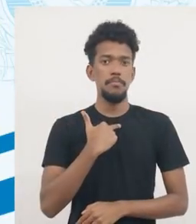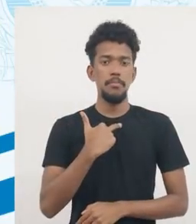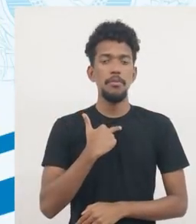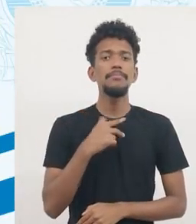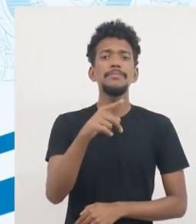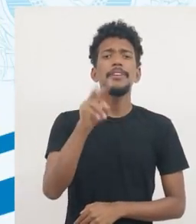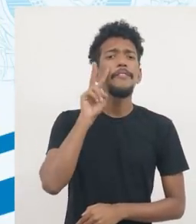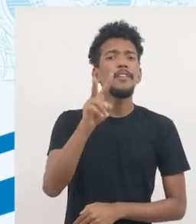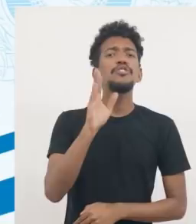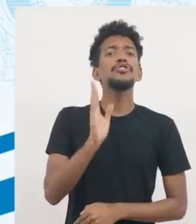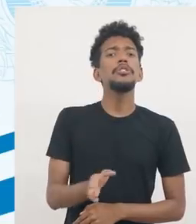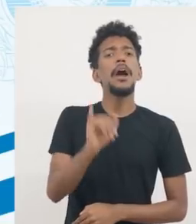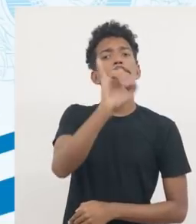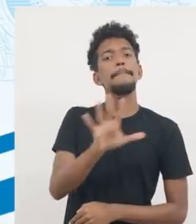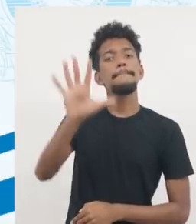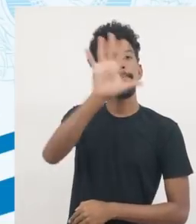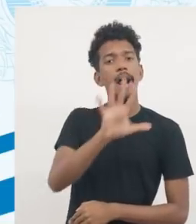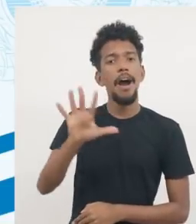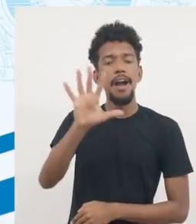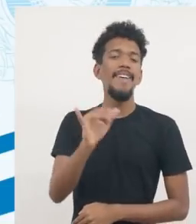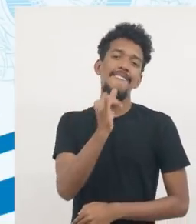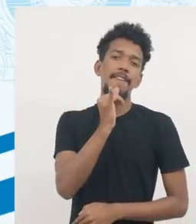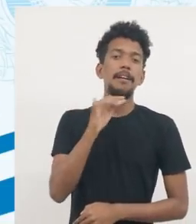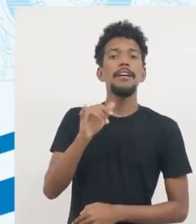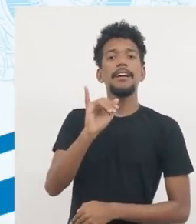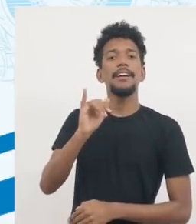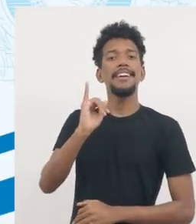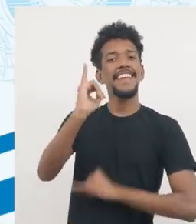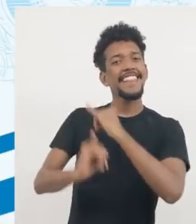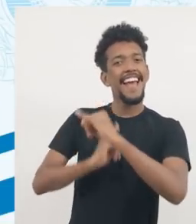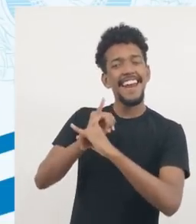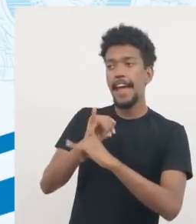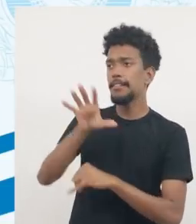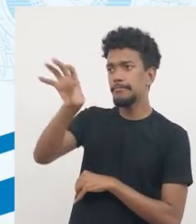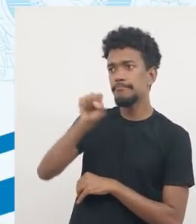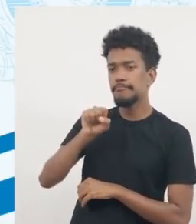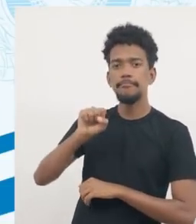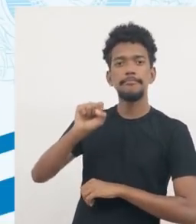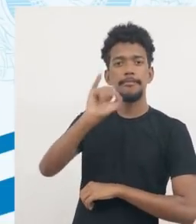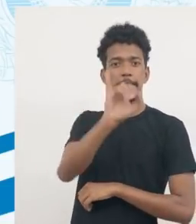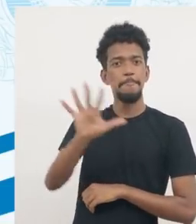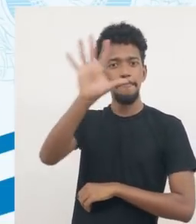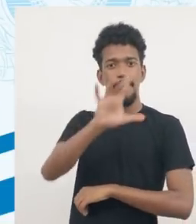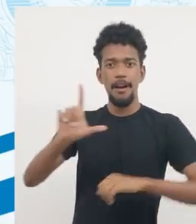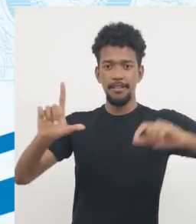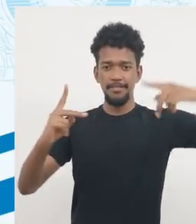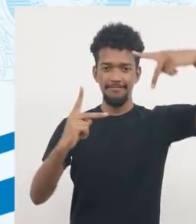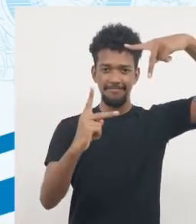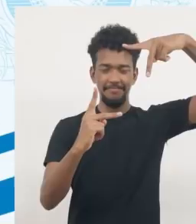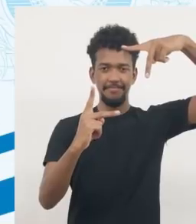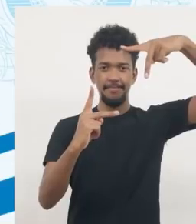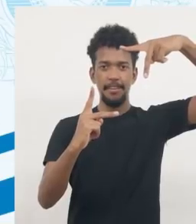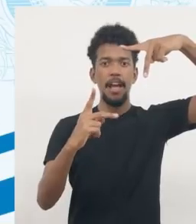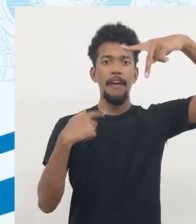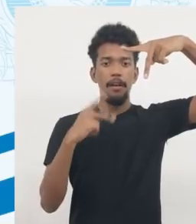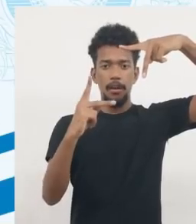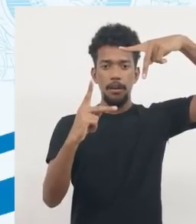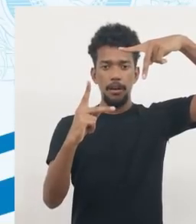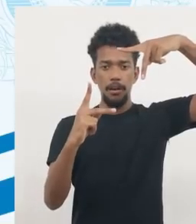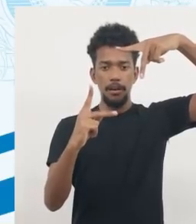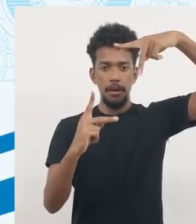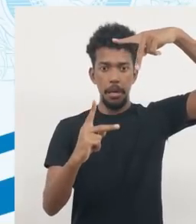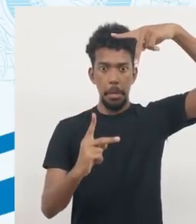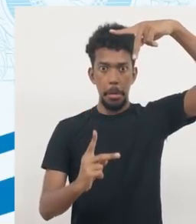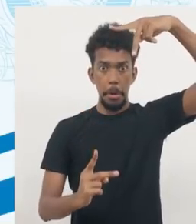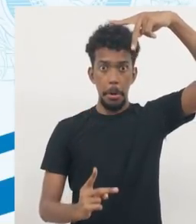faz alguma mudança de uma figura que você busca lá da internet e de repente você não